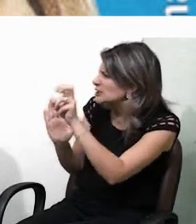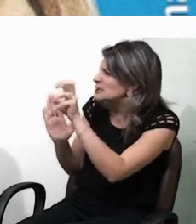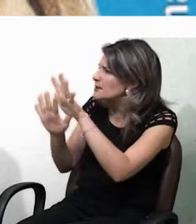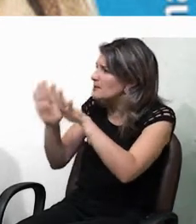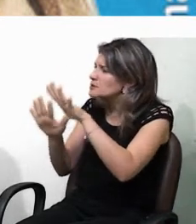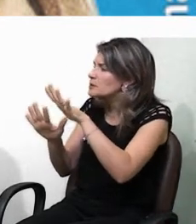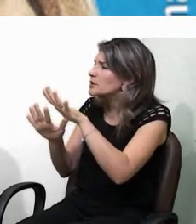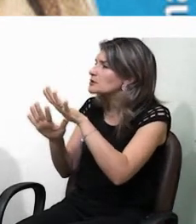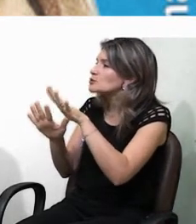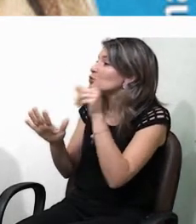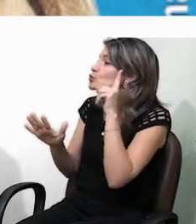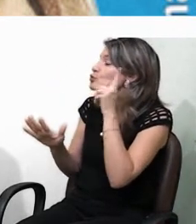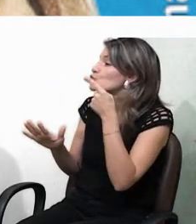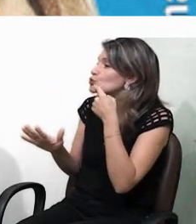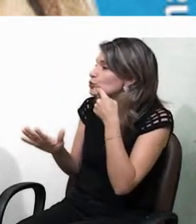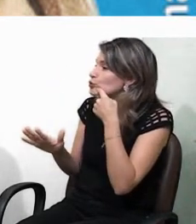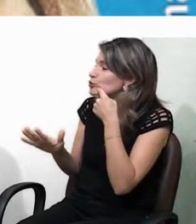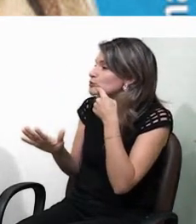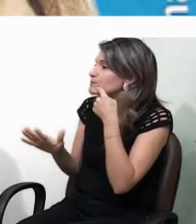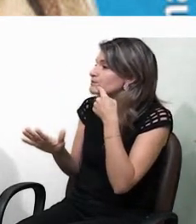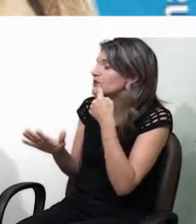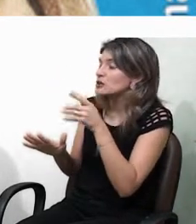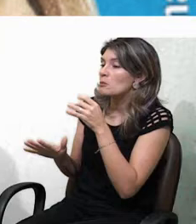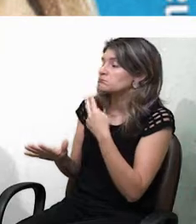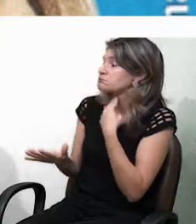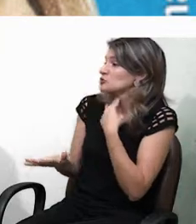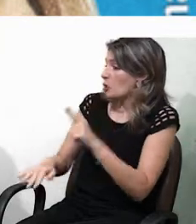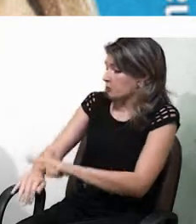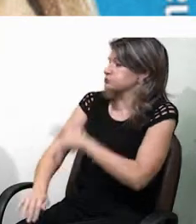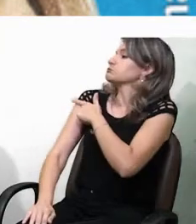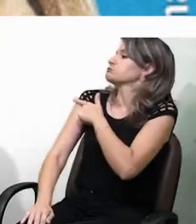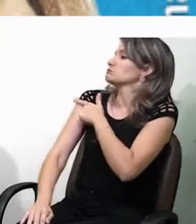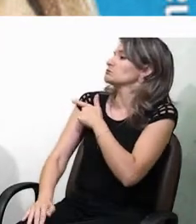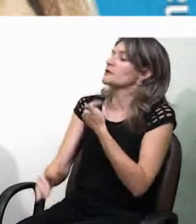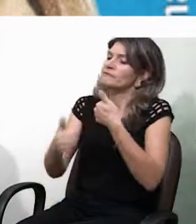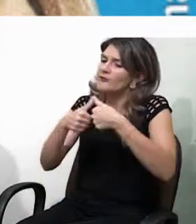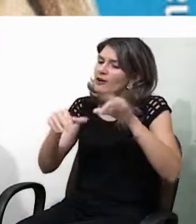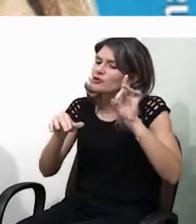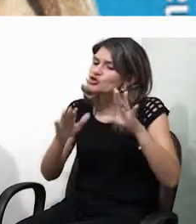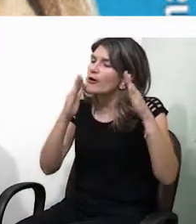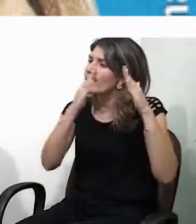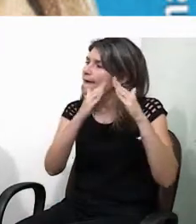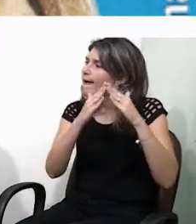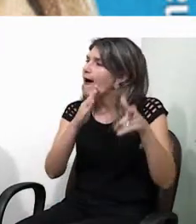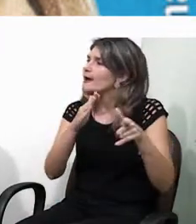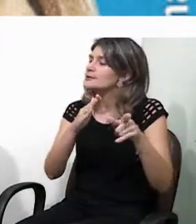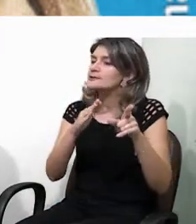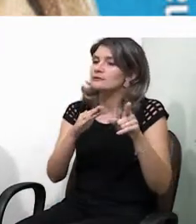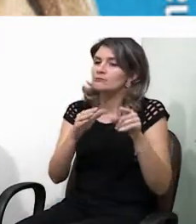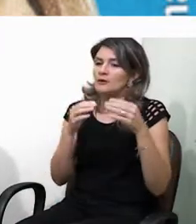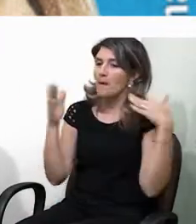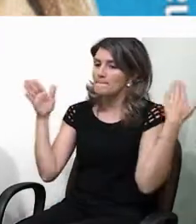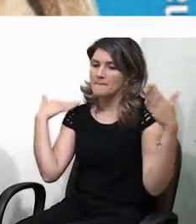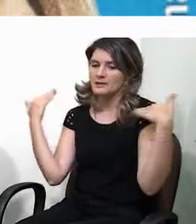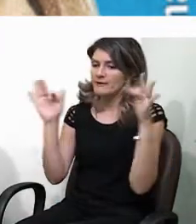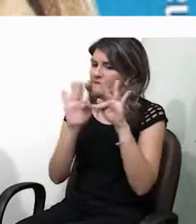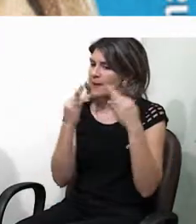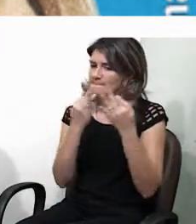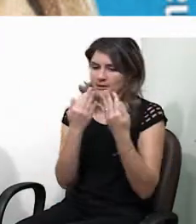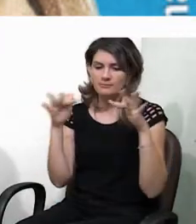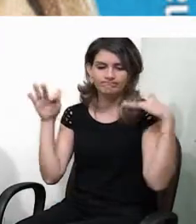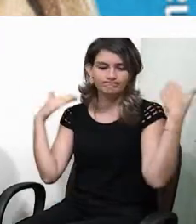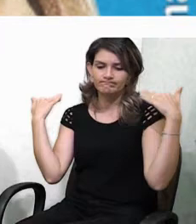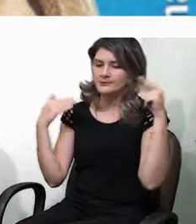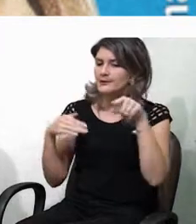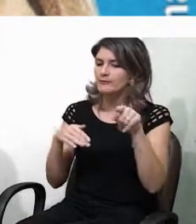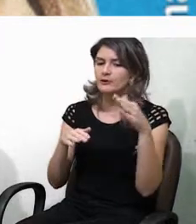eram considerados ineducáveis, né? Ficavam dentro de casa, as famílias não saíam com surdos porque achavam que eles, né,